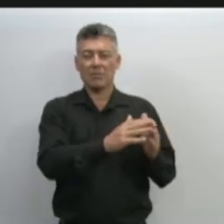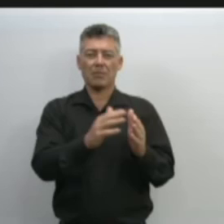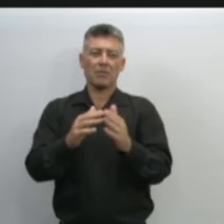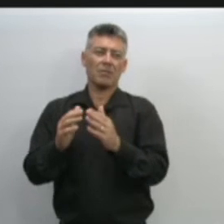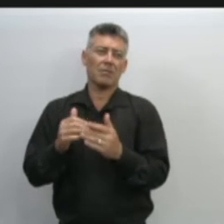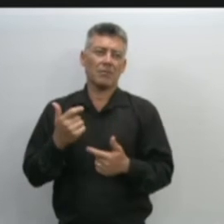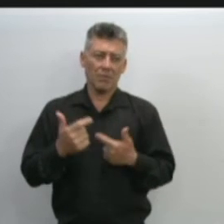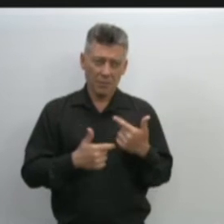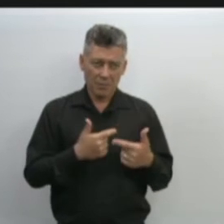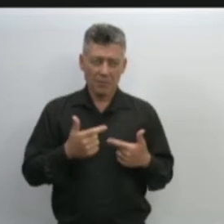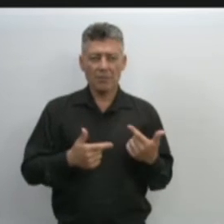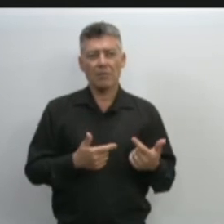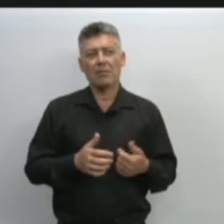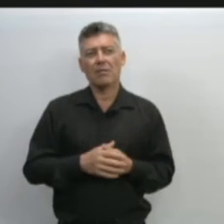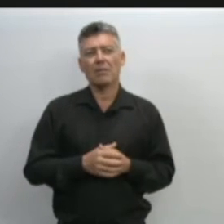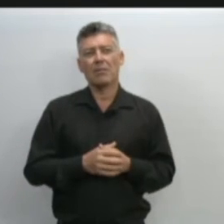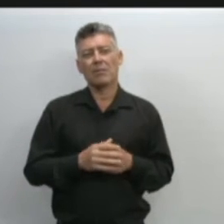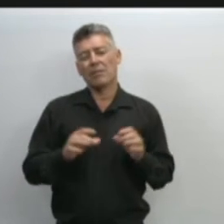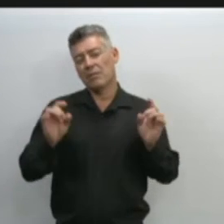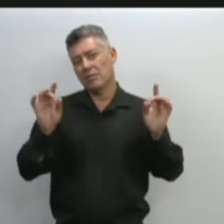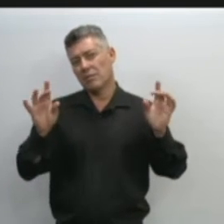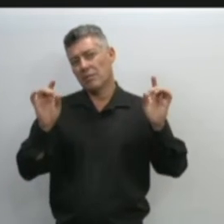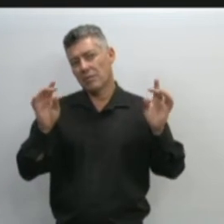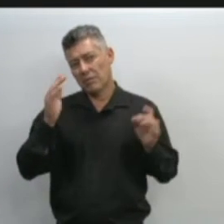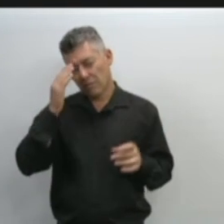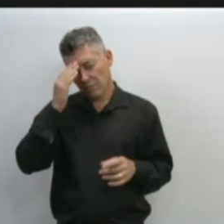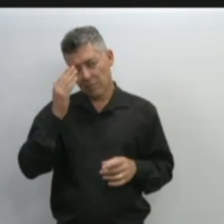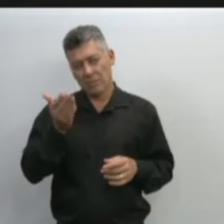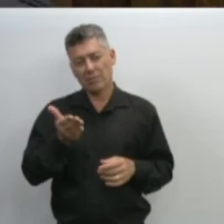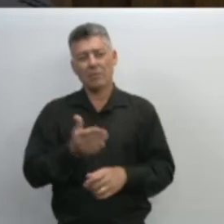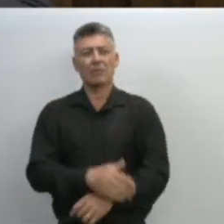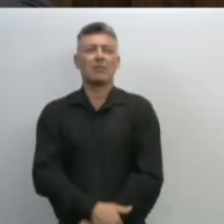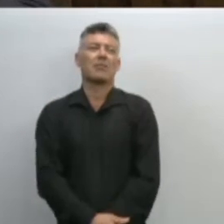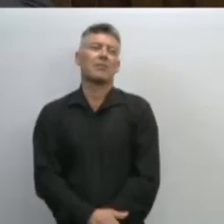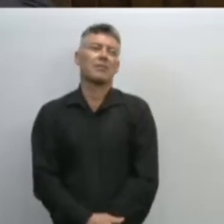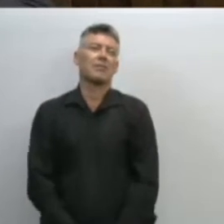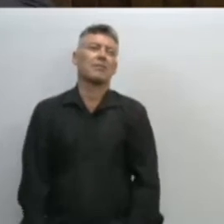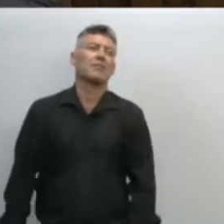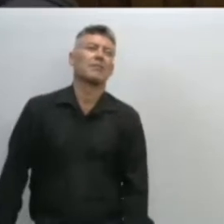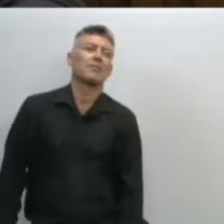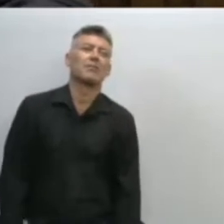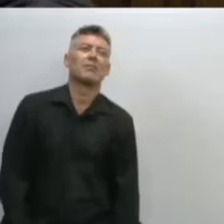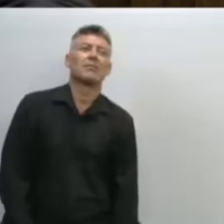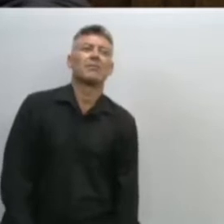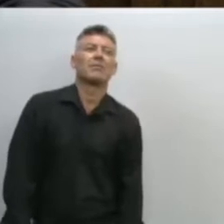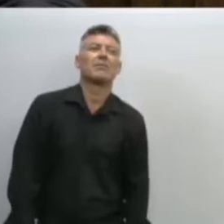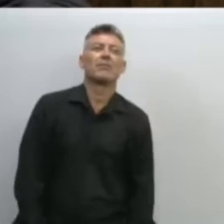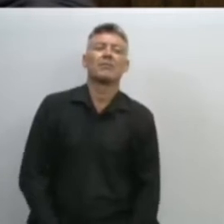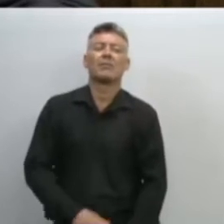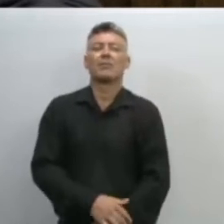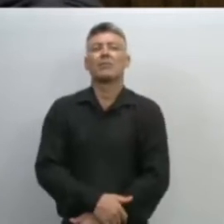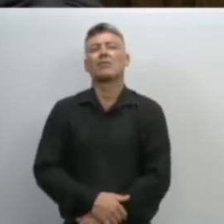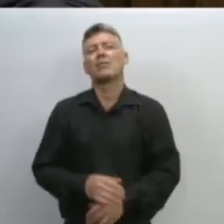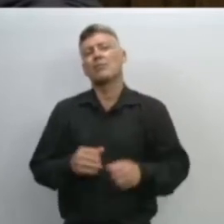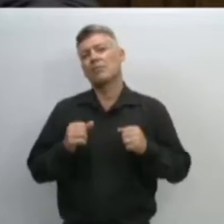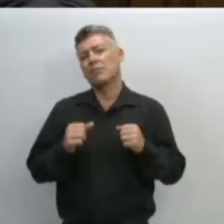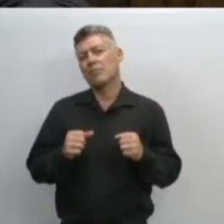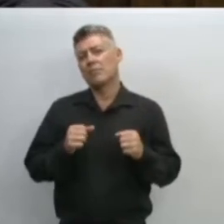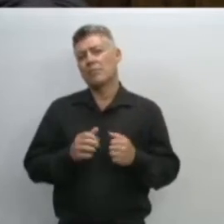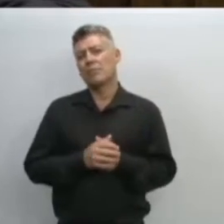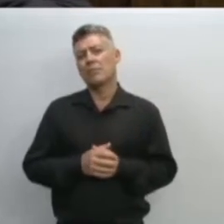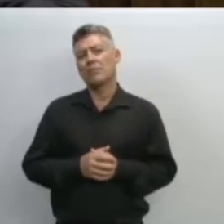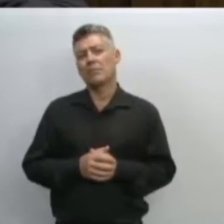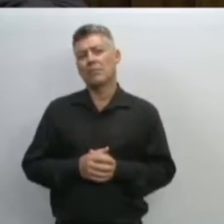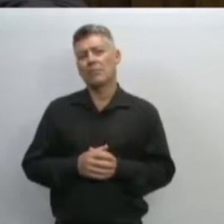um trabalho, né, de excelência. Muito obrigado, senhor presidente. Eu peço a Vossa Excelência, se possível,